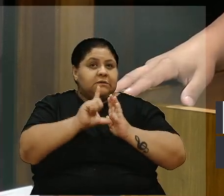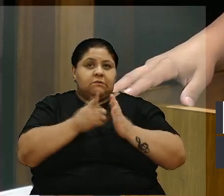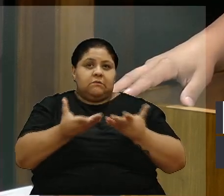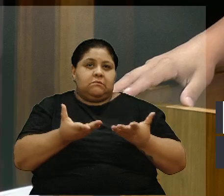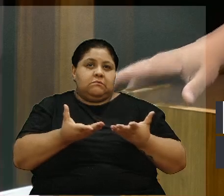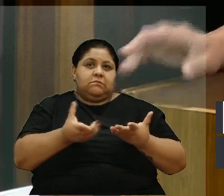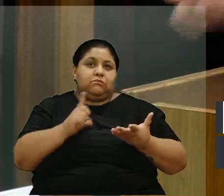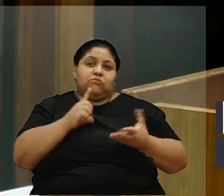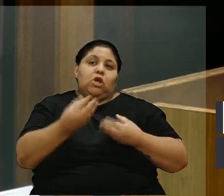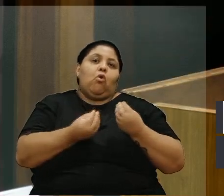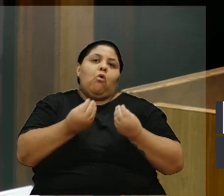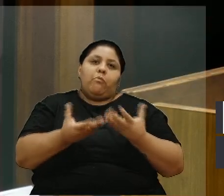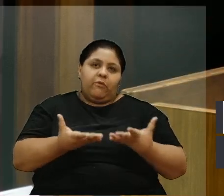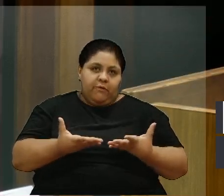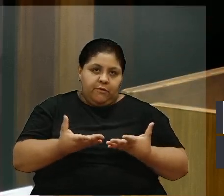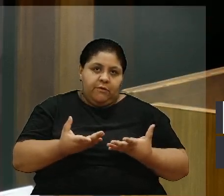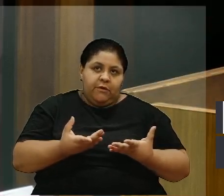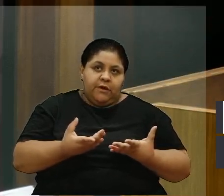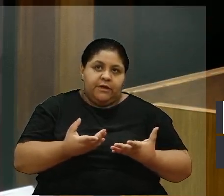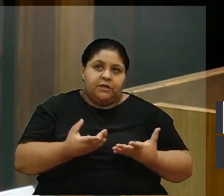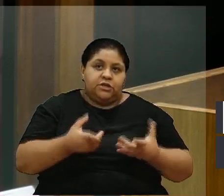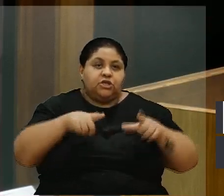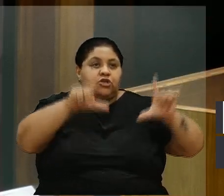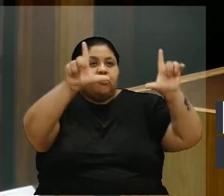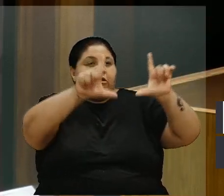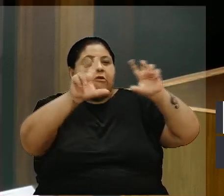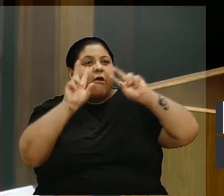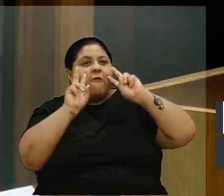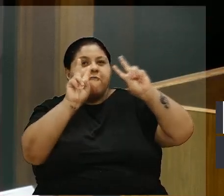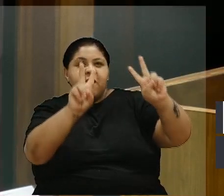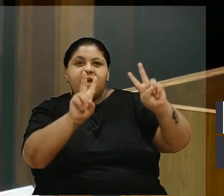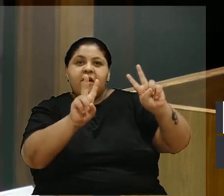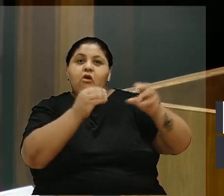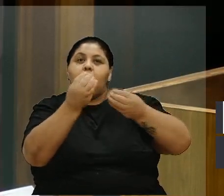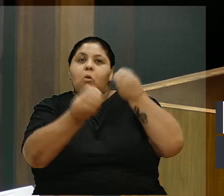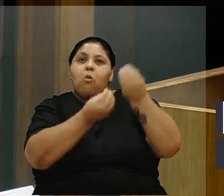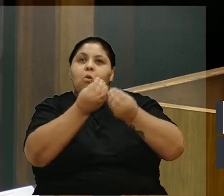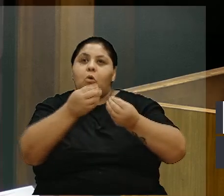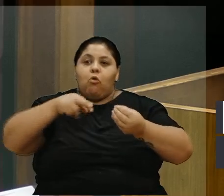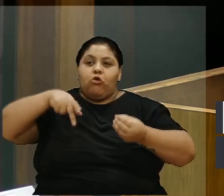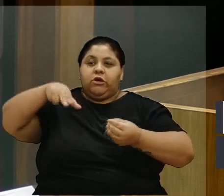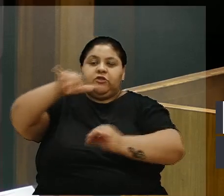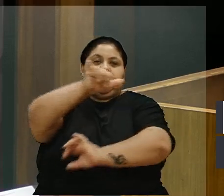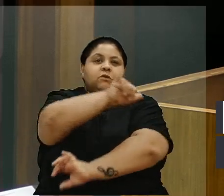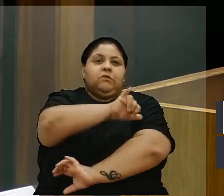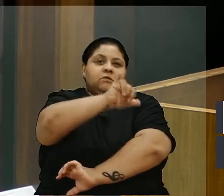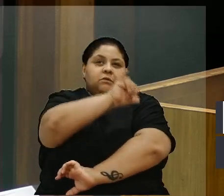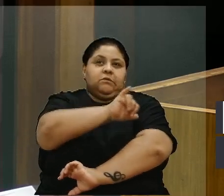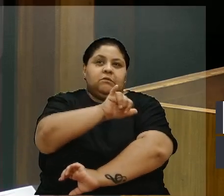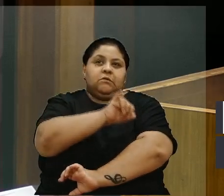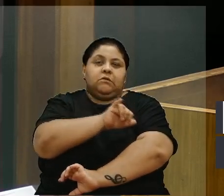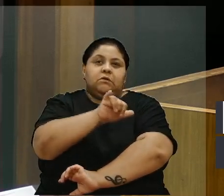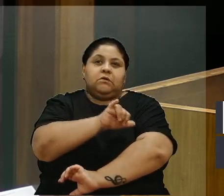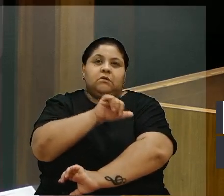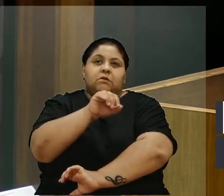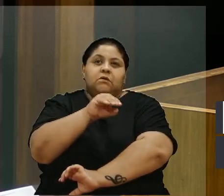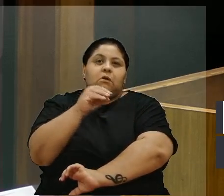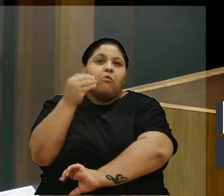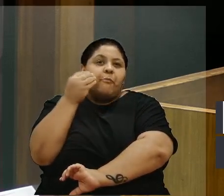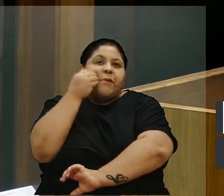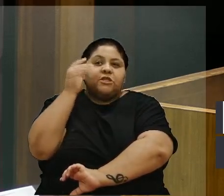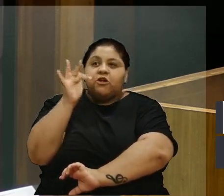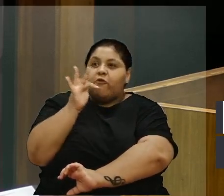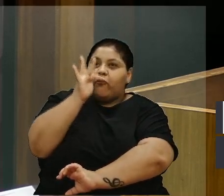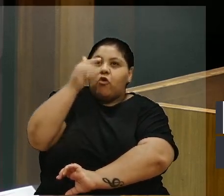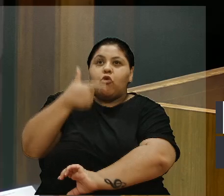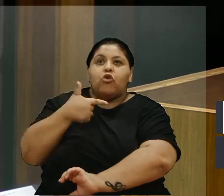praticamente impossível. E quando a gente liga a TV, e vários de vocês viram o que foi o desfile no Rio de Janeiro, né? A Beija-Flor, que ganhou o Carnaval,